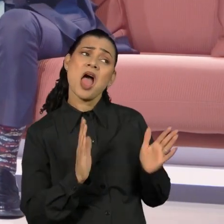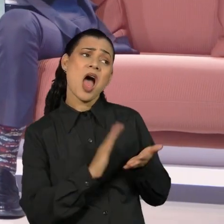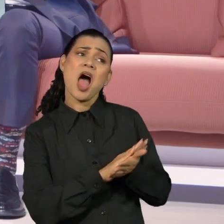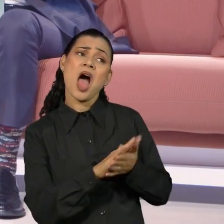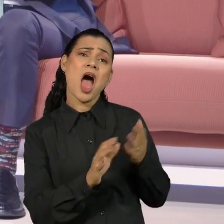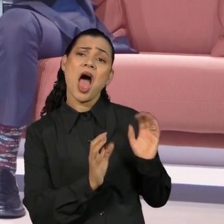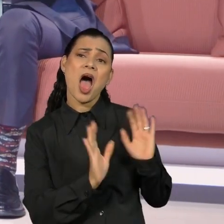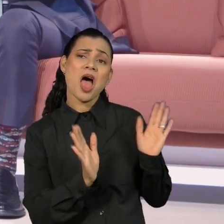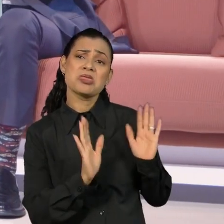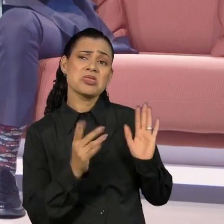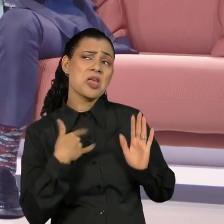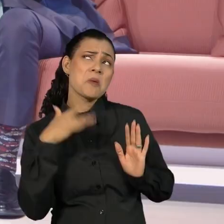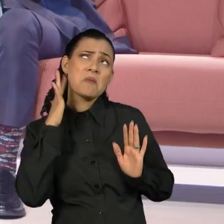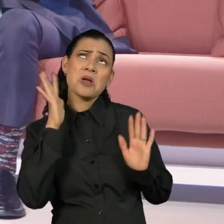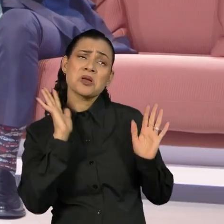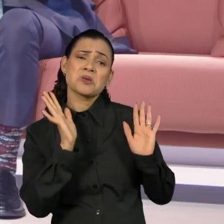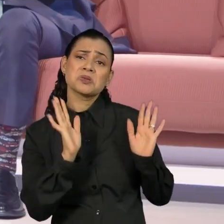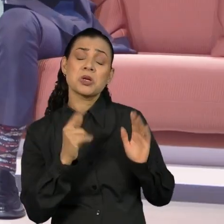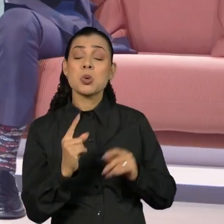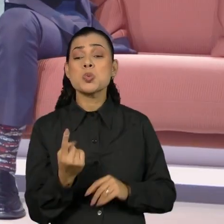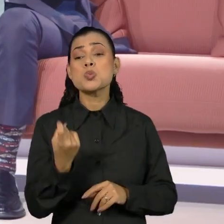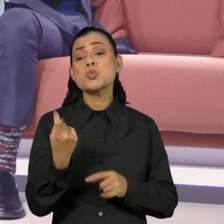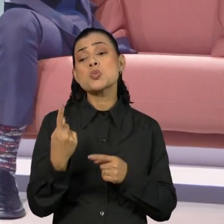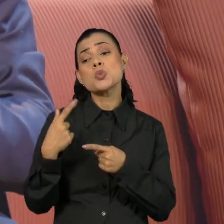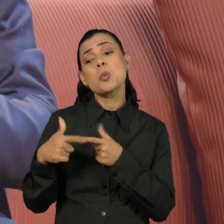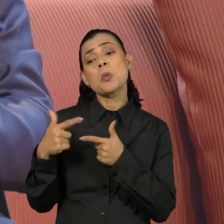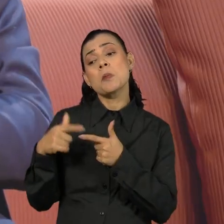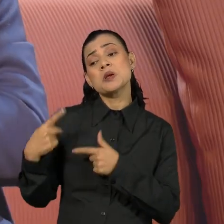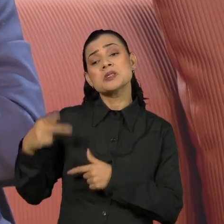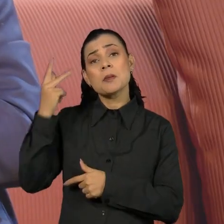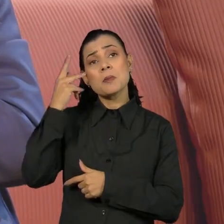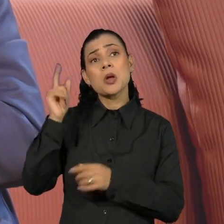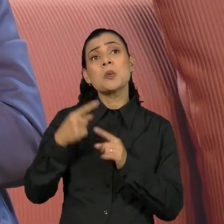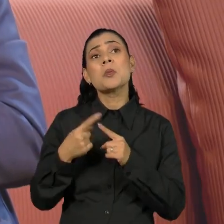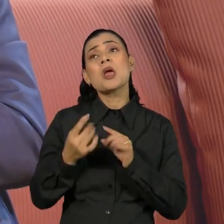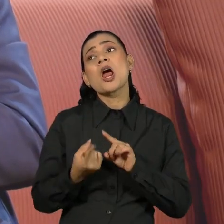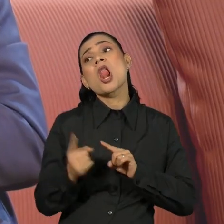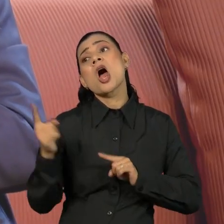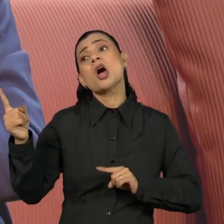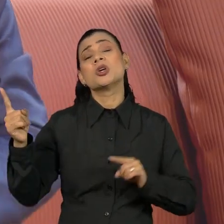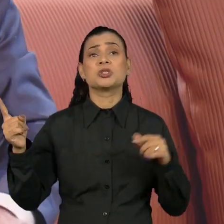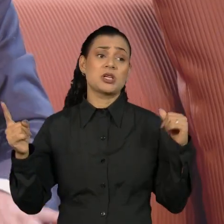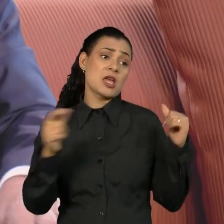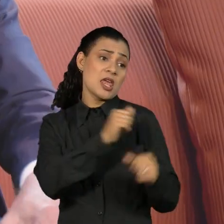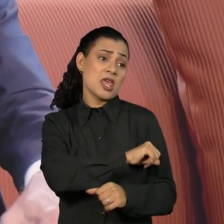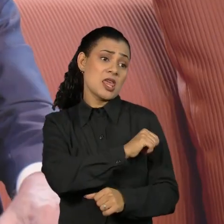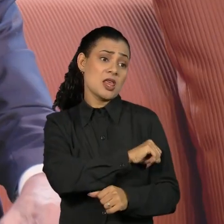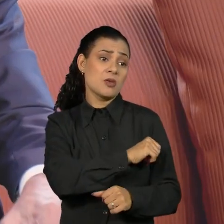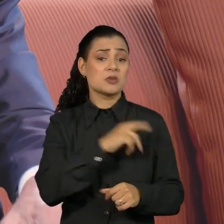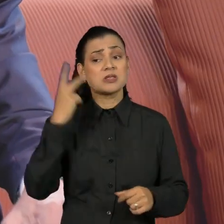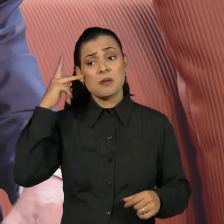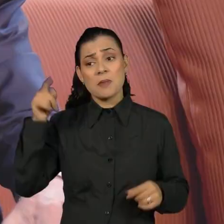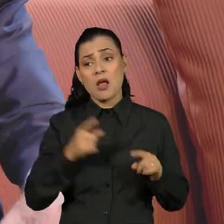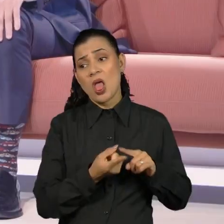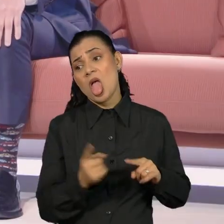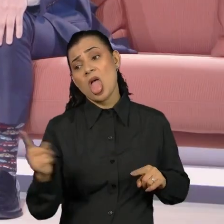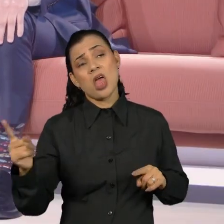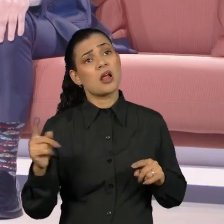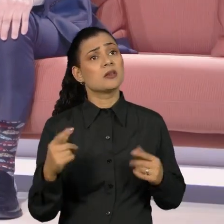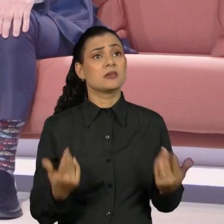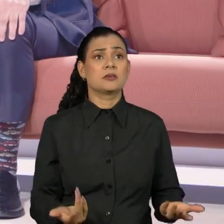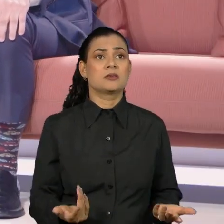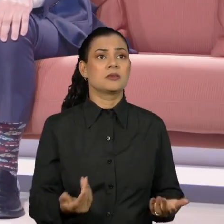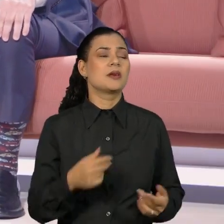nada. Imagine, o único problema de São Paulo é que é longe do Rio. Você anda e não